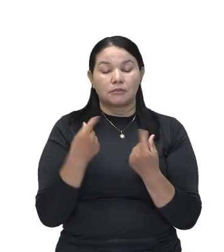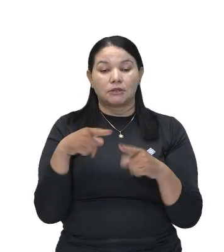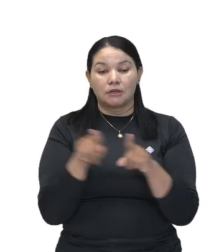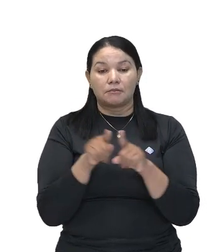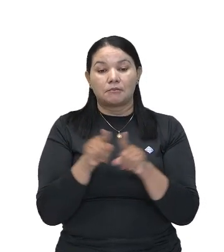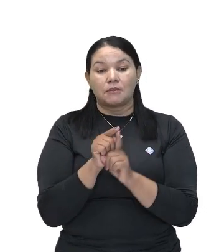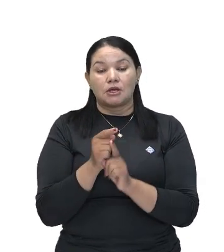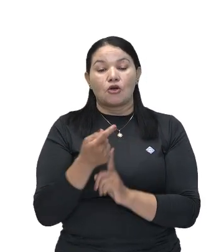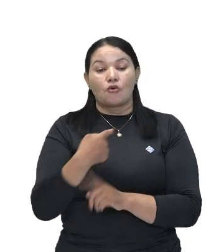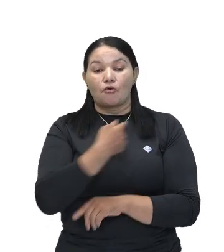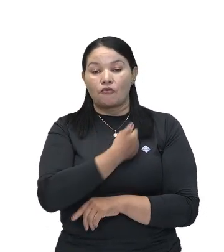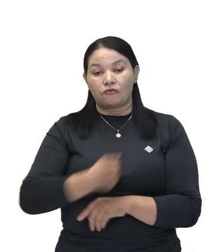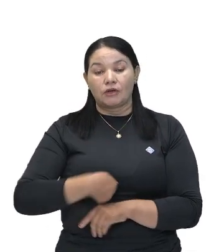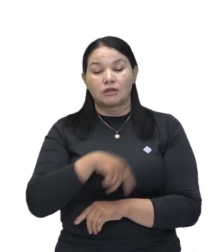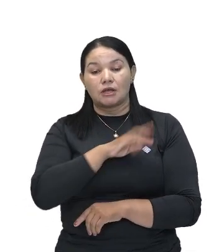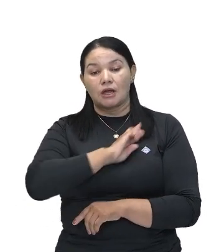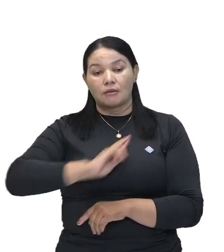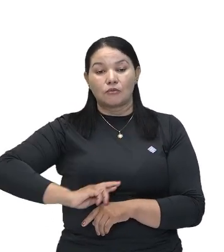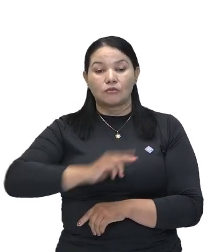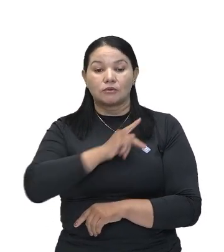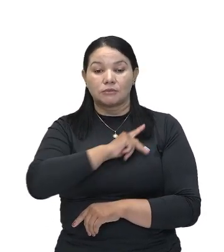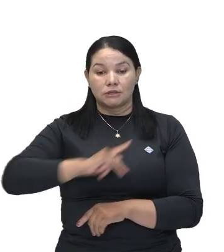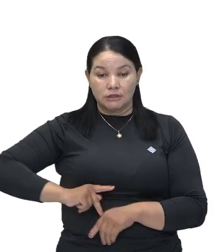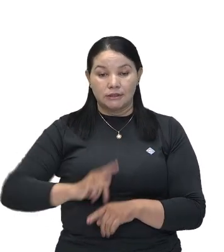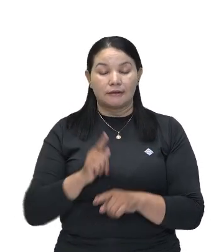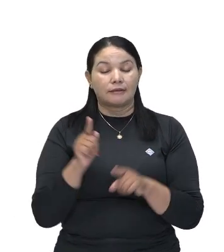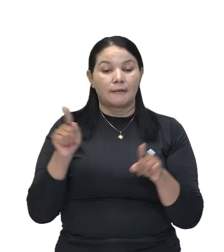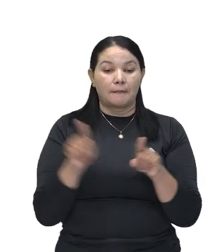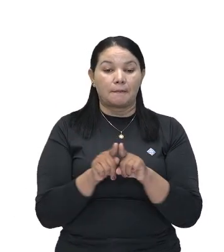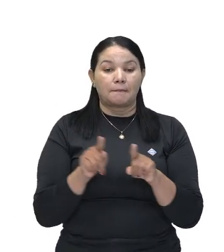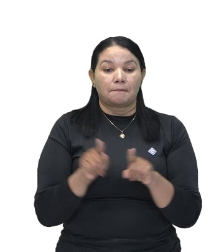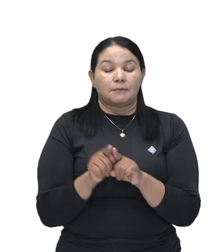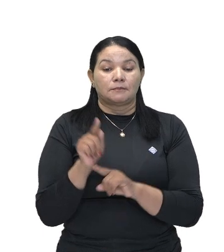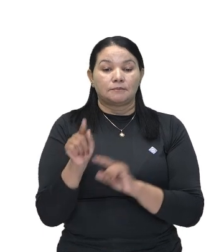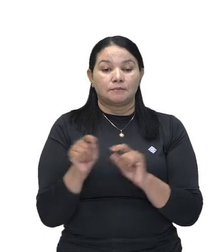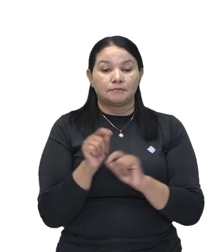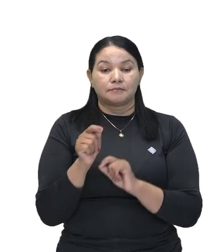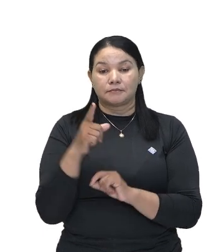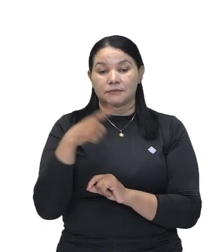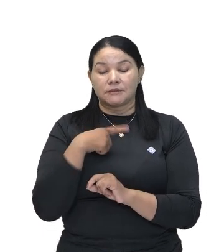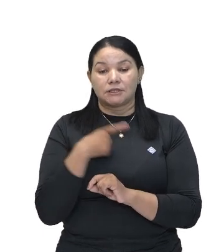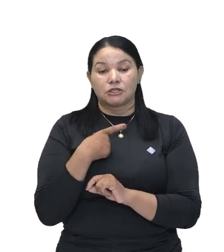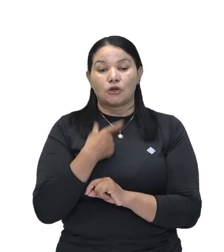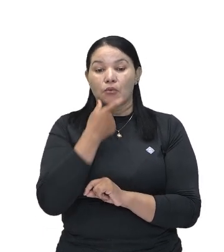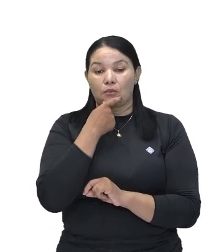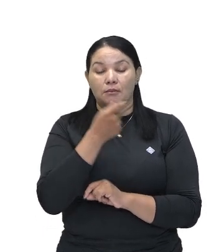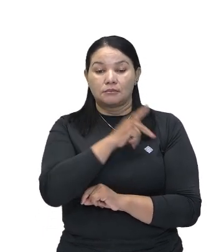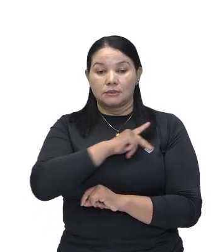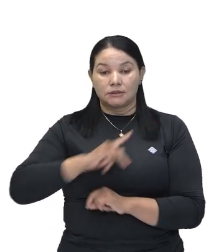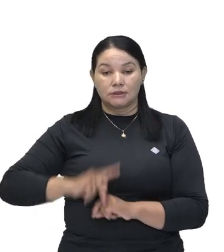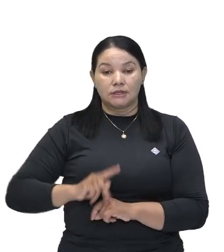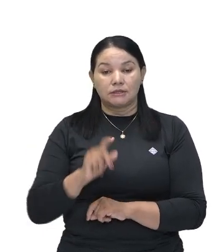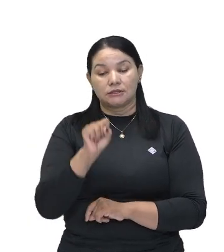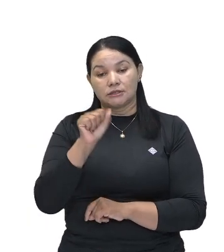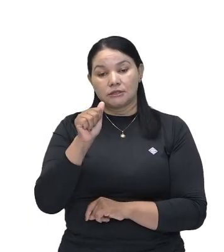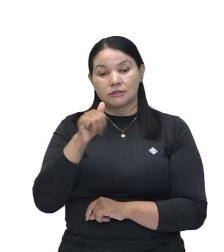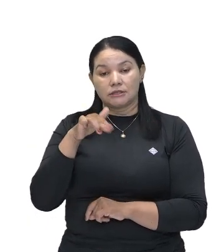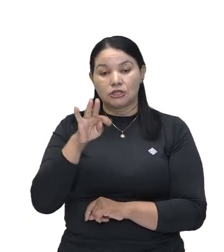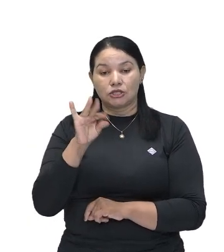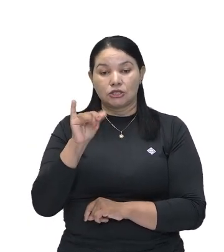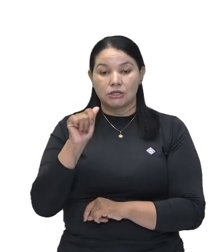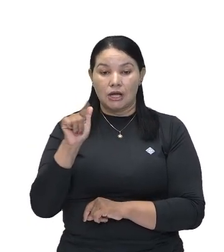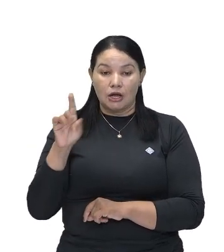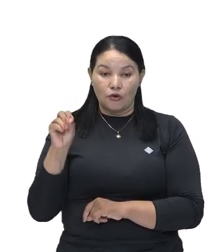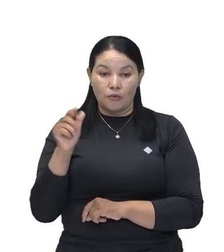é uma república presidencialista também, que tem como presidente Santiago Pena. O clima